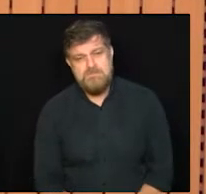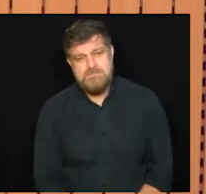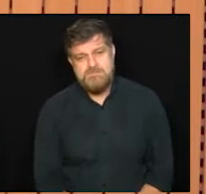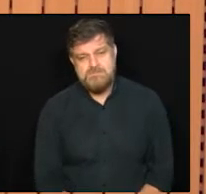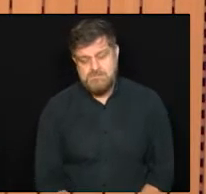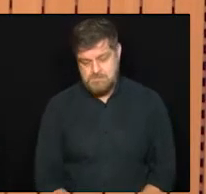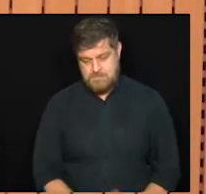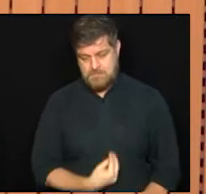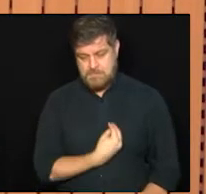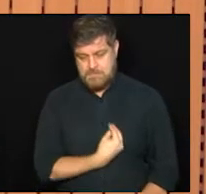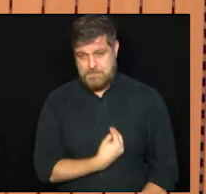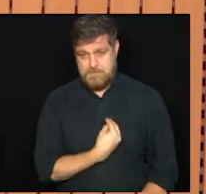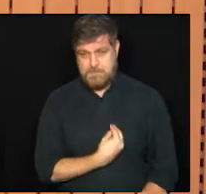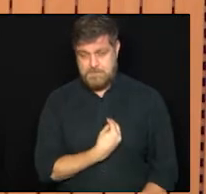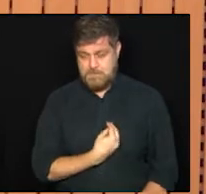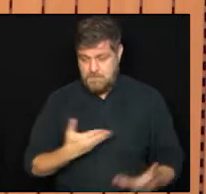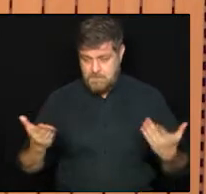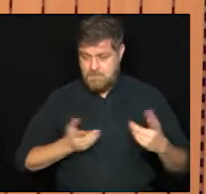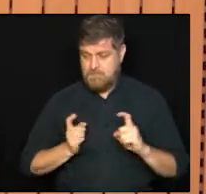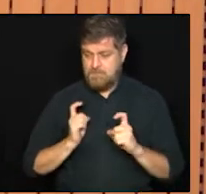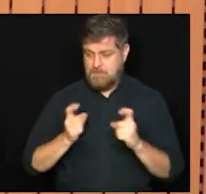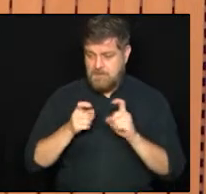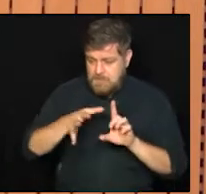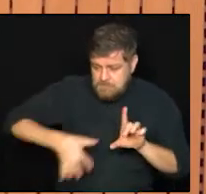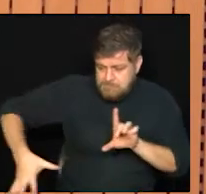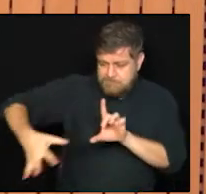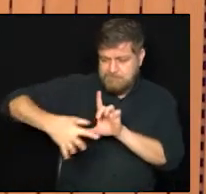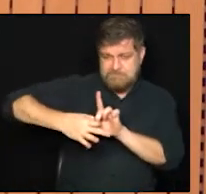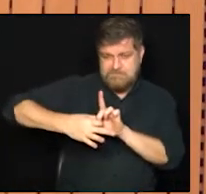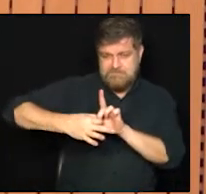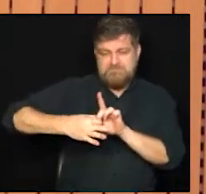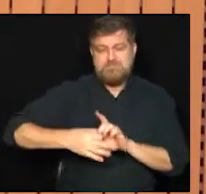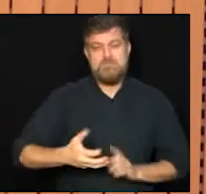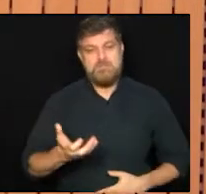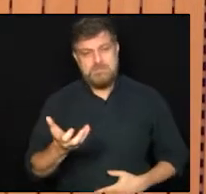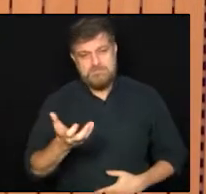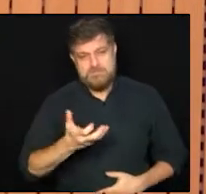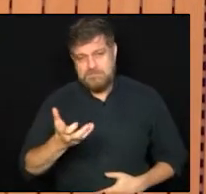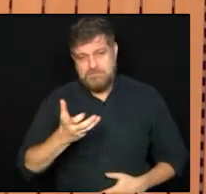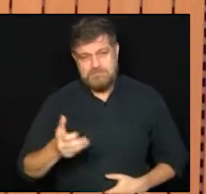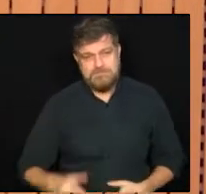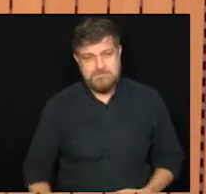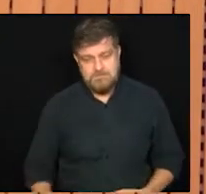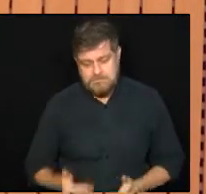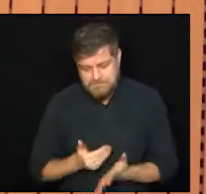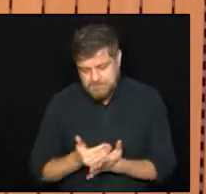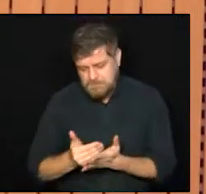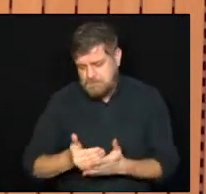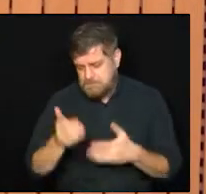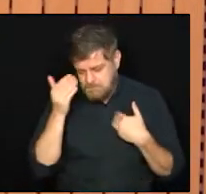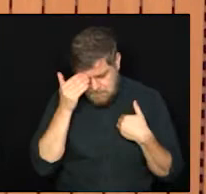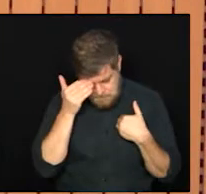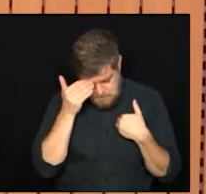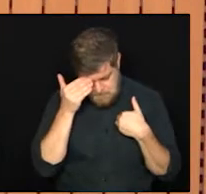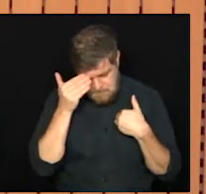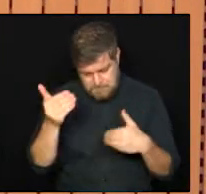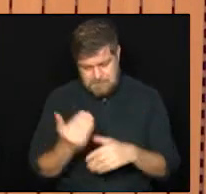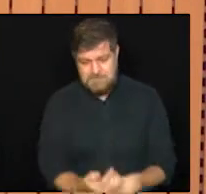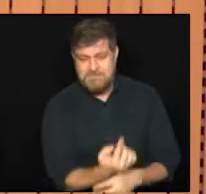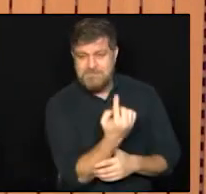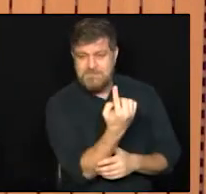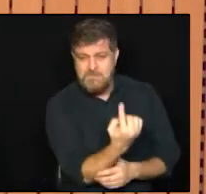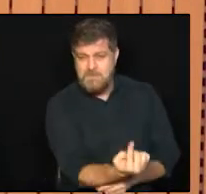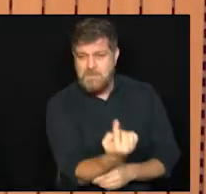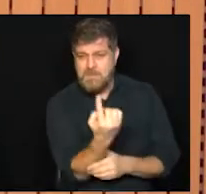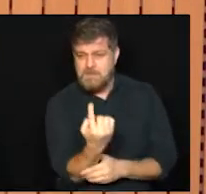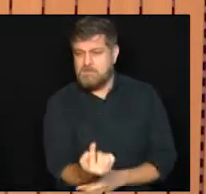estamos aqui hoje reunidos com vocês. Eu quero já, desde, assim, no início, agradecer aí a disponibilidade, viu,